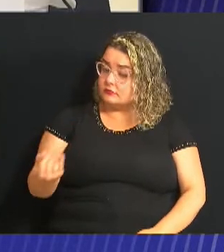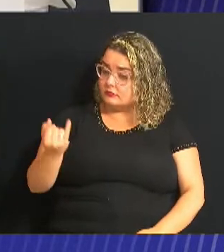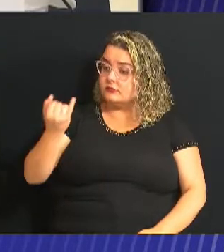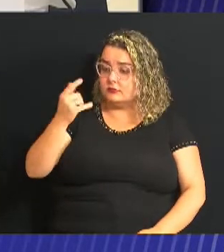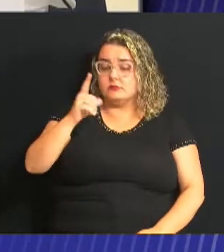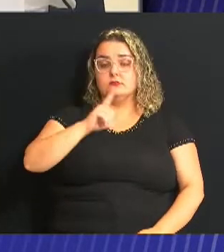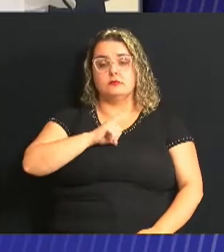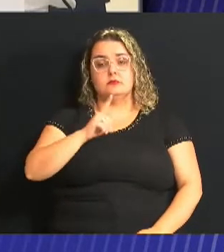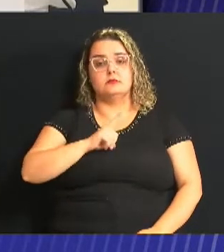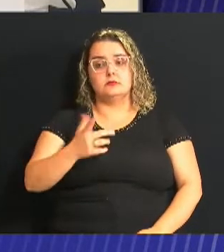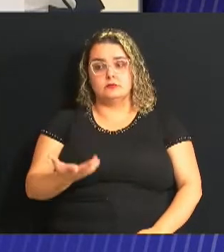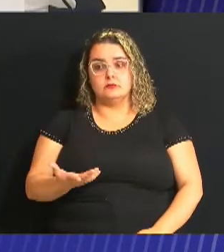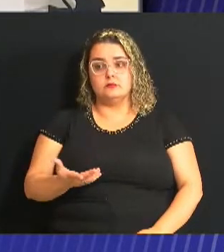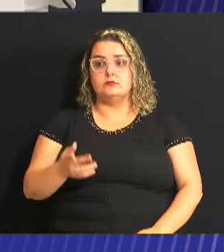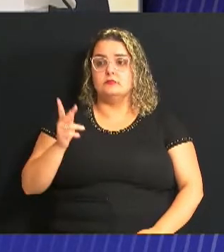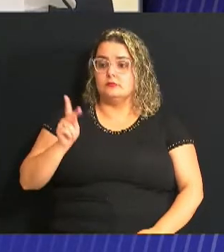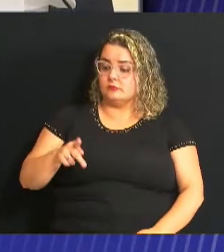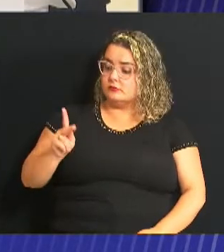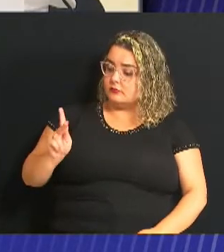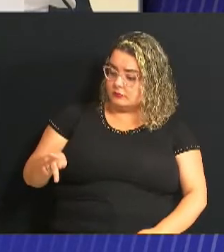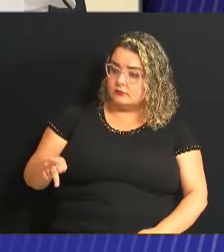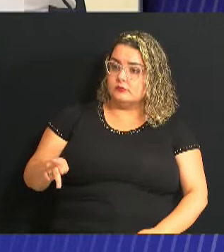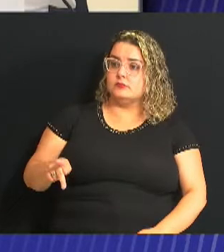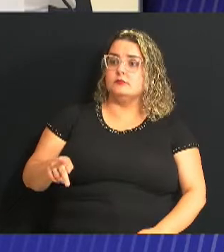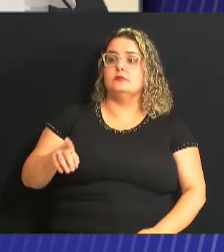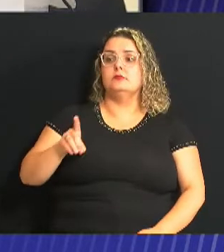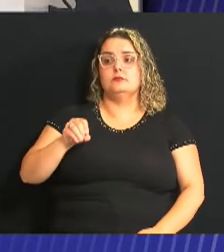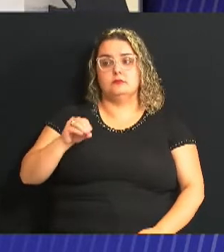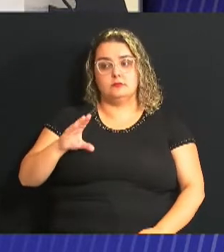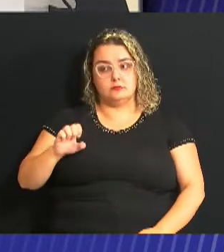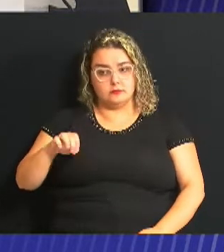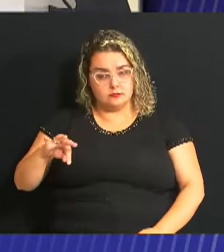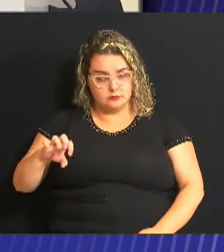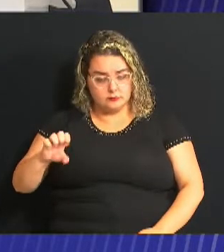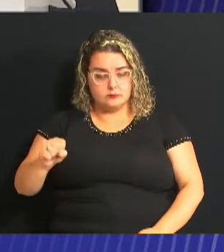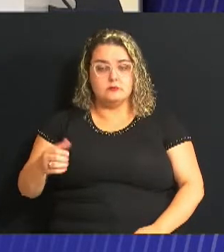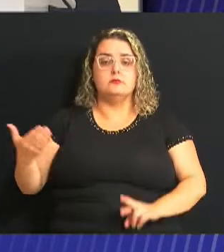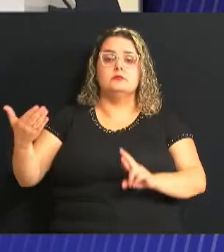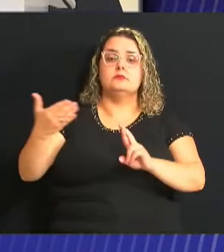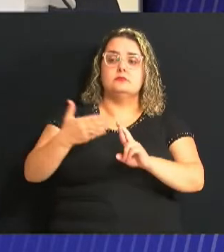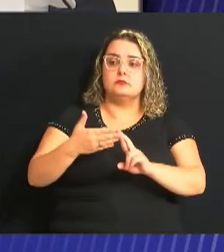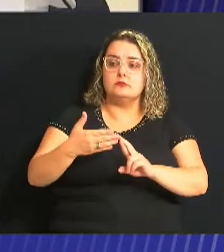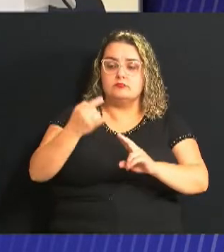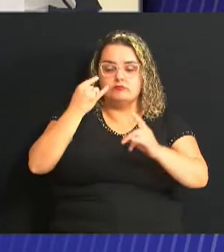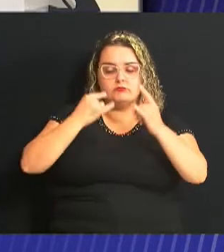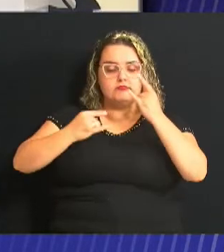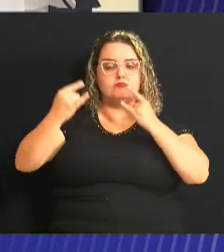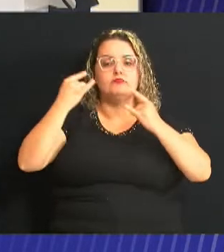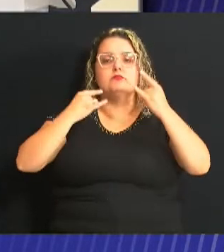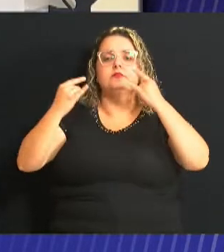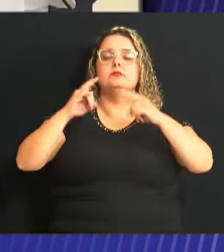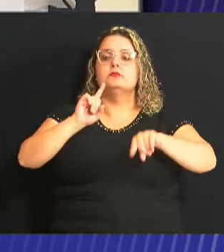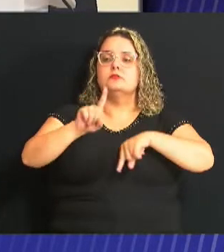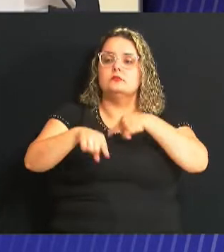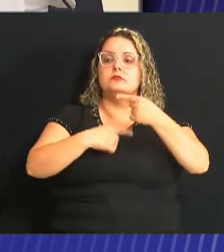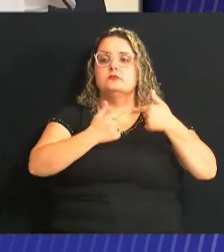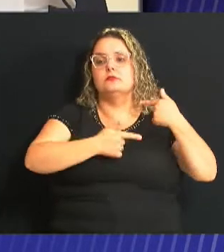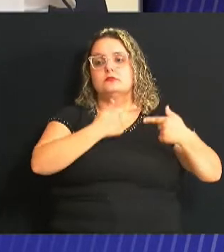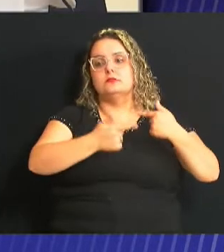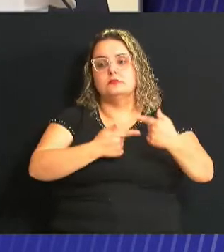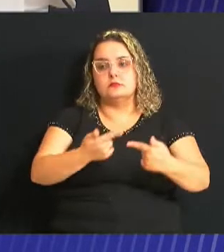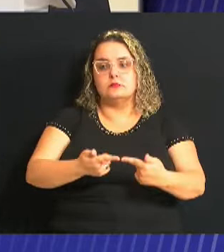termos professores, docentes, que sejam referências inspiradoras para as próximas